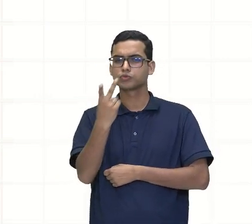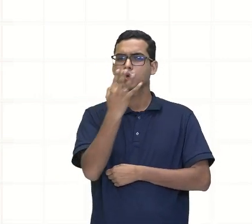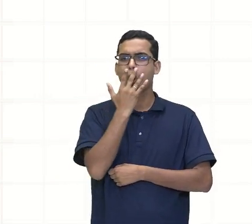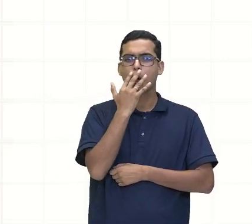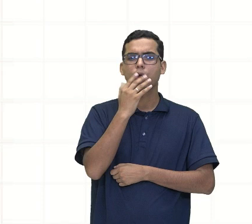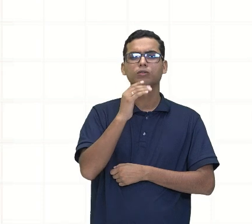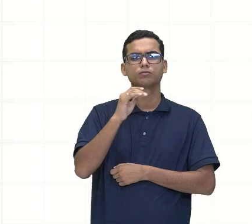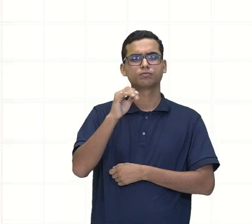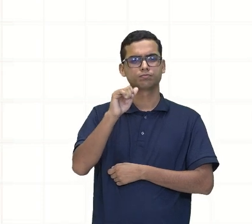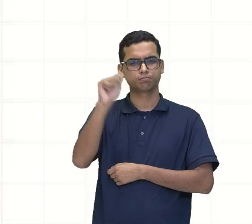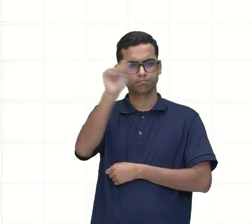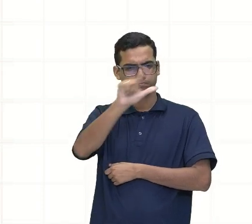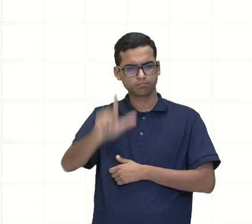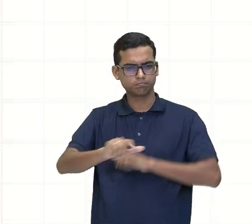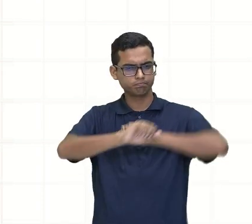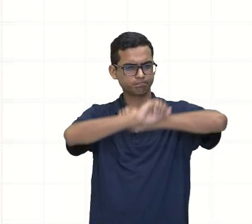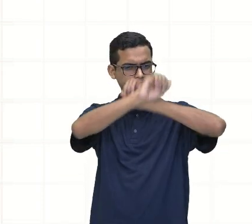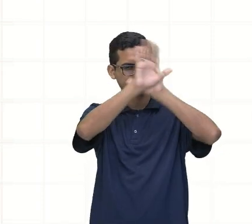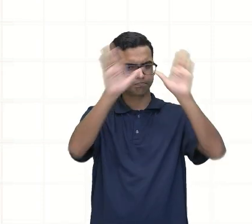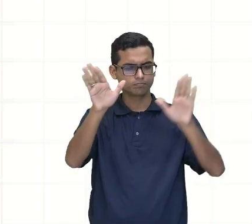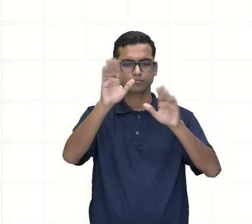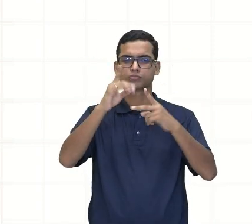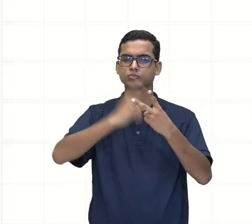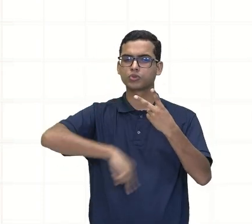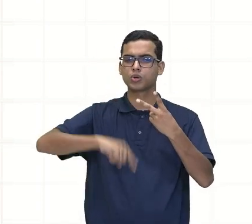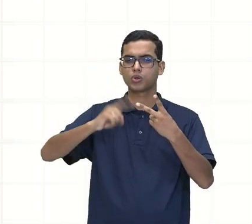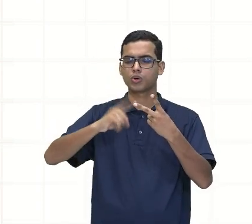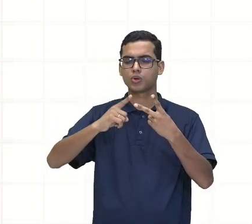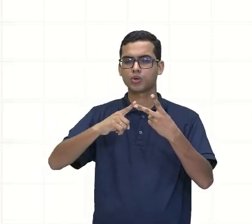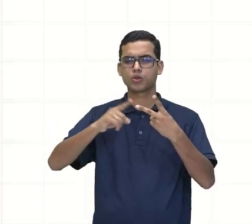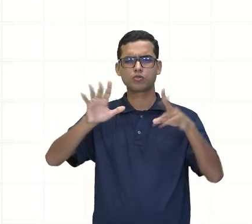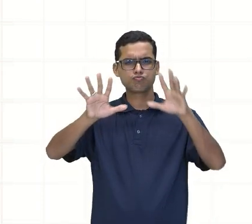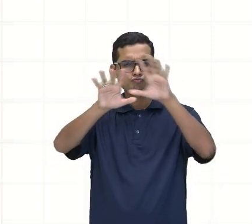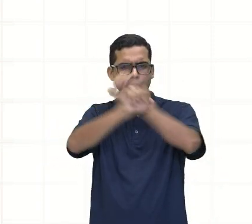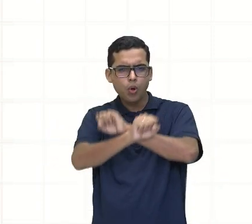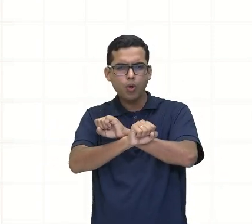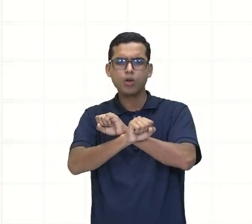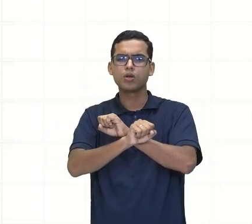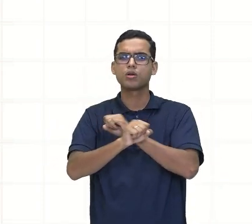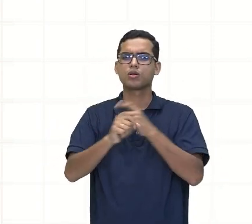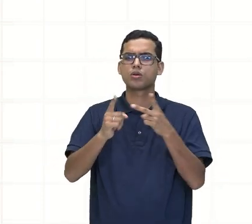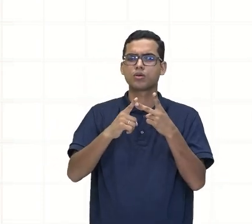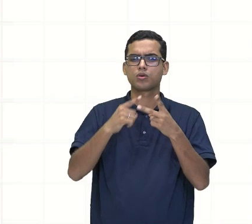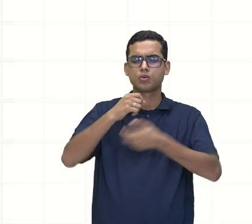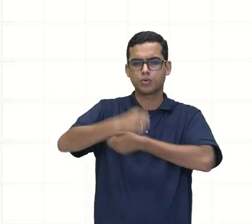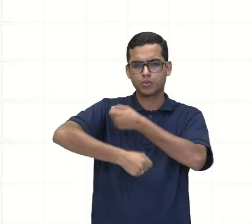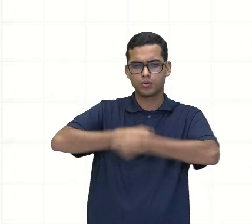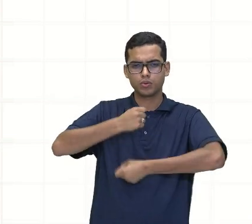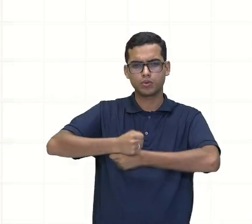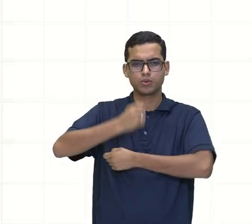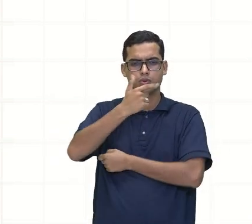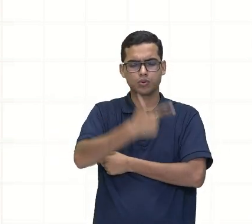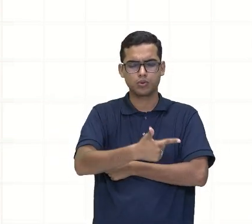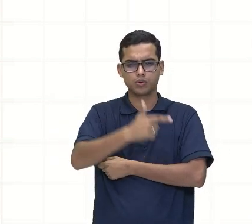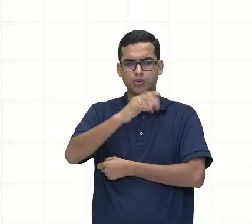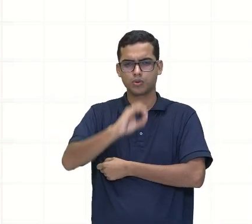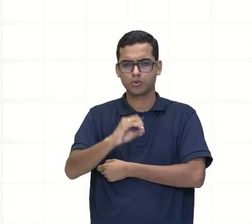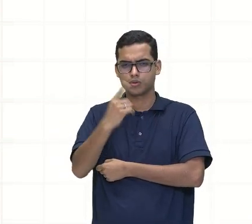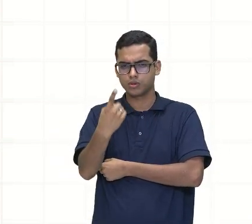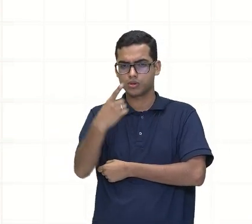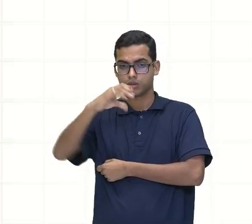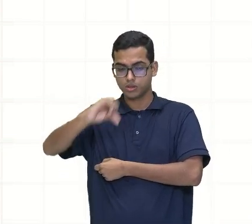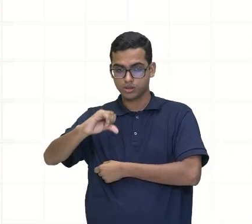clara, e aqui ao lado, olha, essa tonalidade mais escura, que está presente dentro dessa pirâmide, o ano de